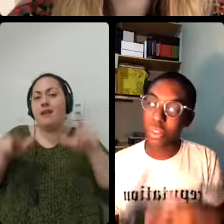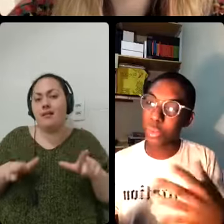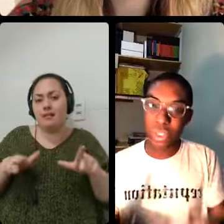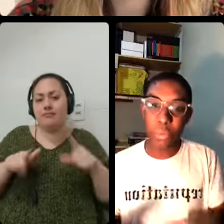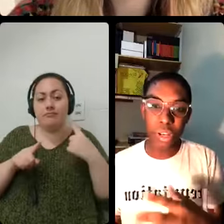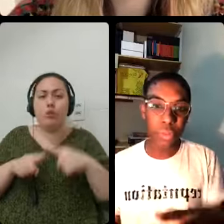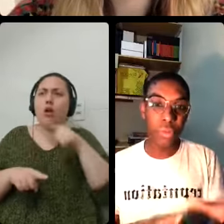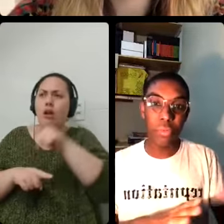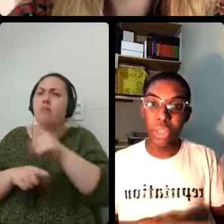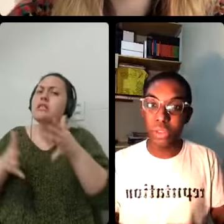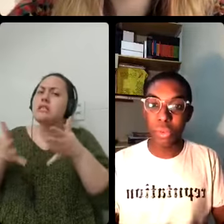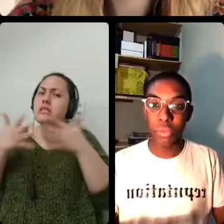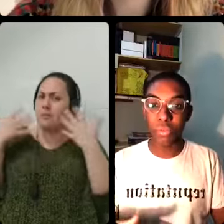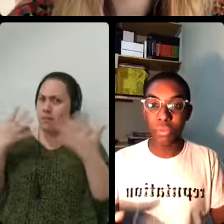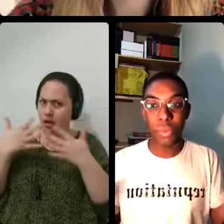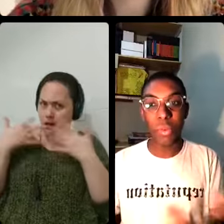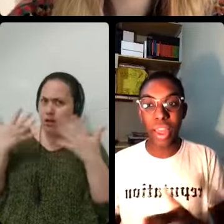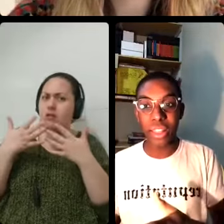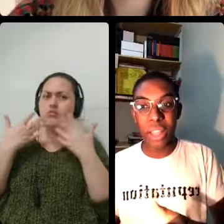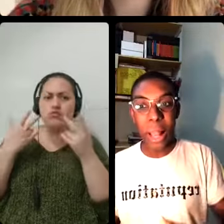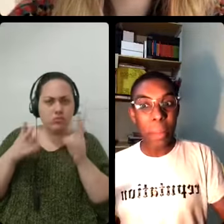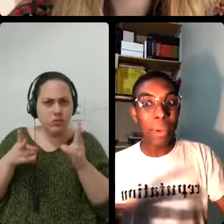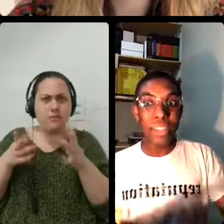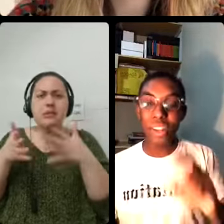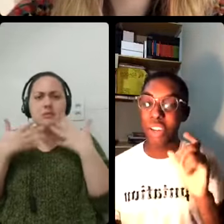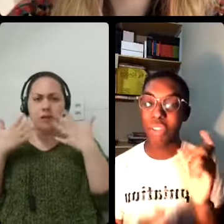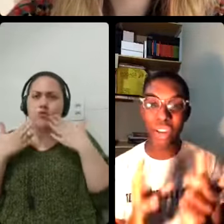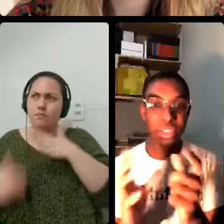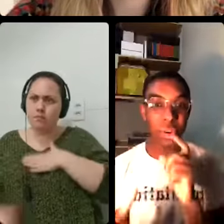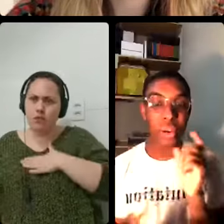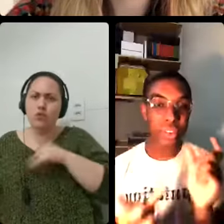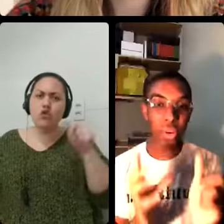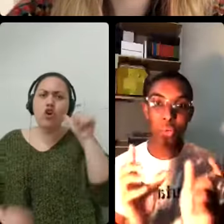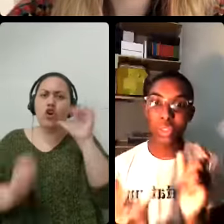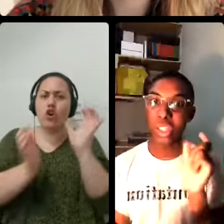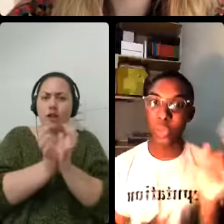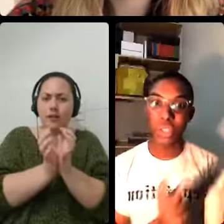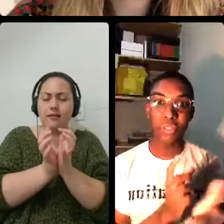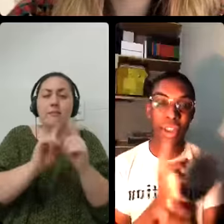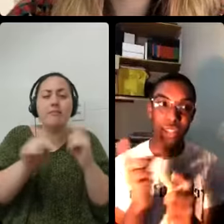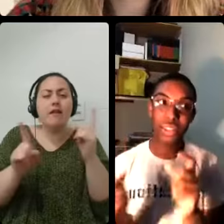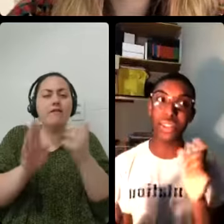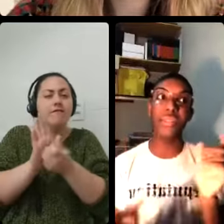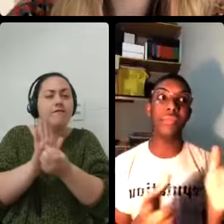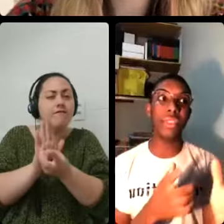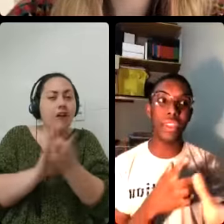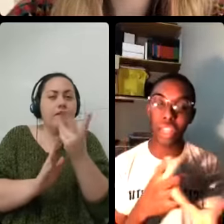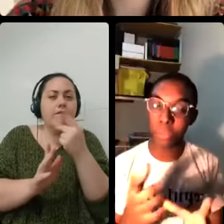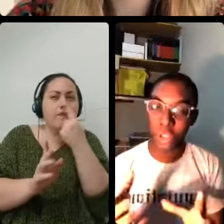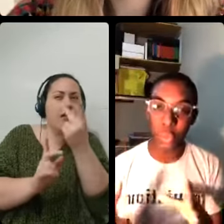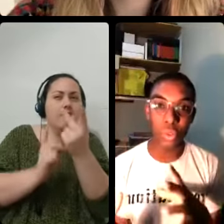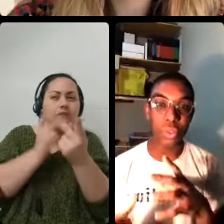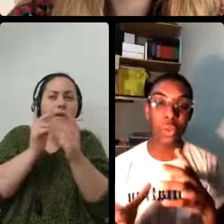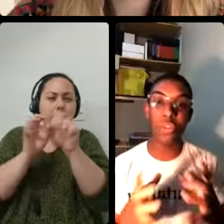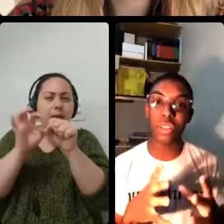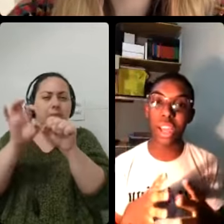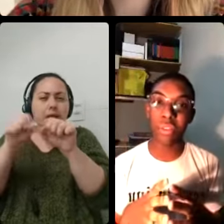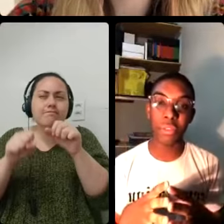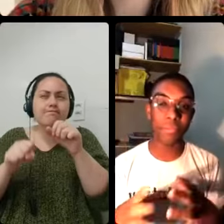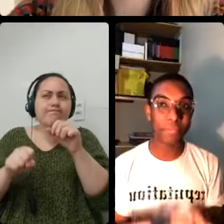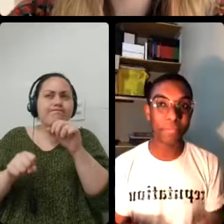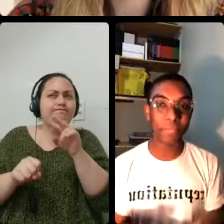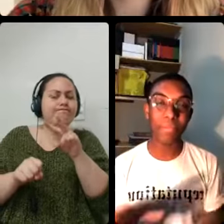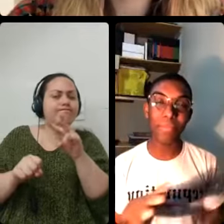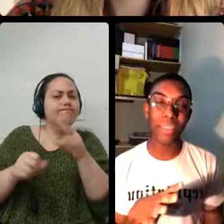estava sendo muito simpático comigo e com ela, mas ele tinha várias coisas que eu conseguia observar, assim, e que estava me deixando muito